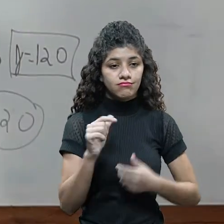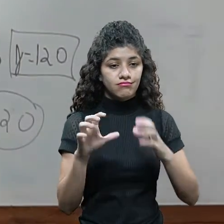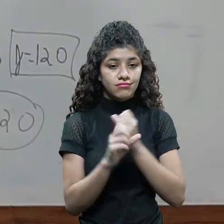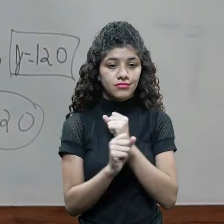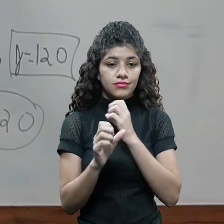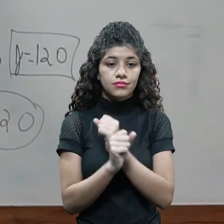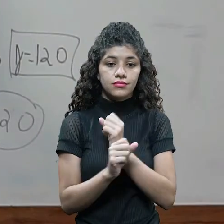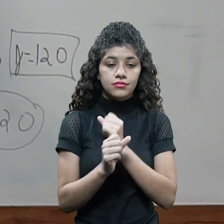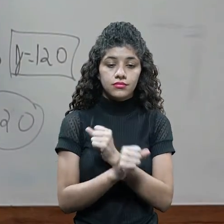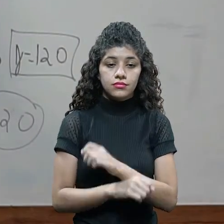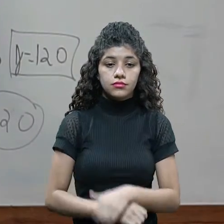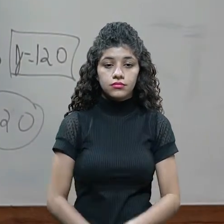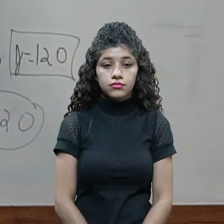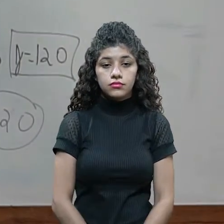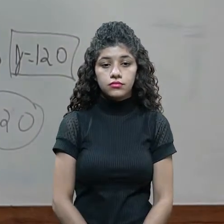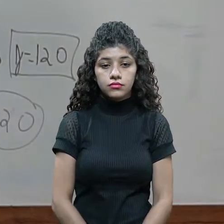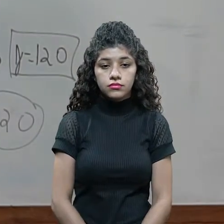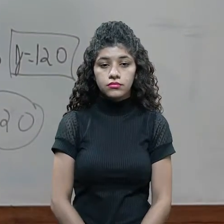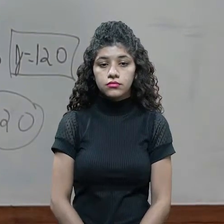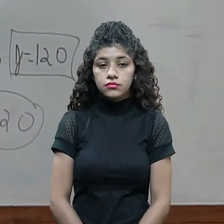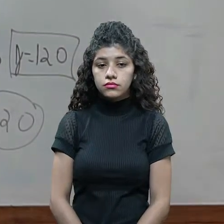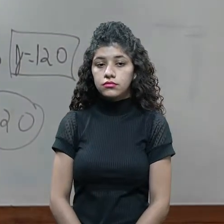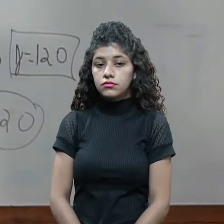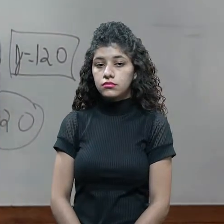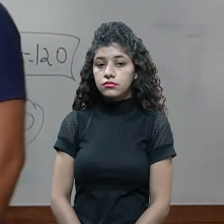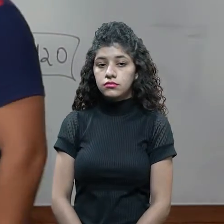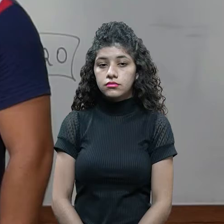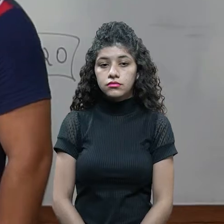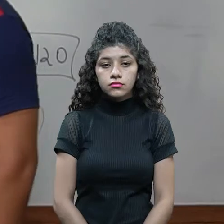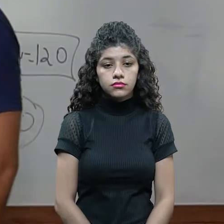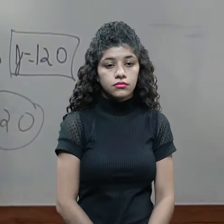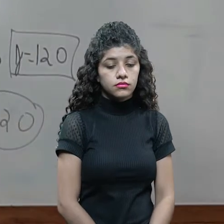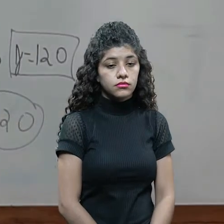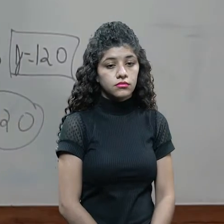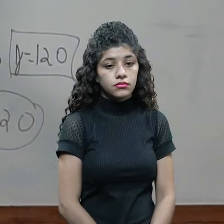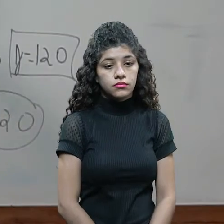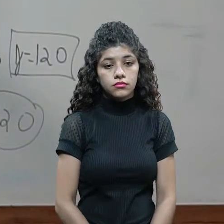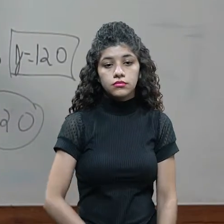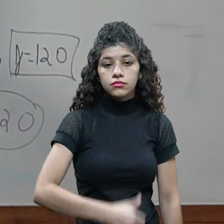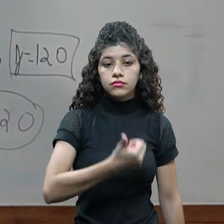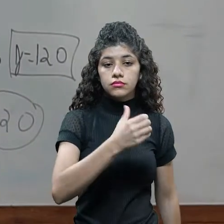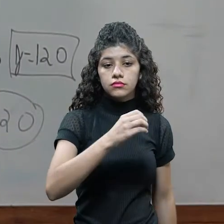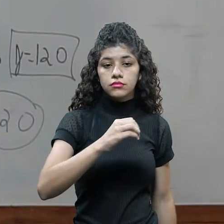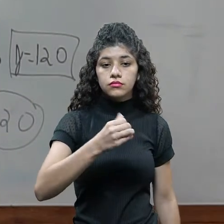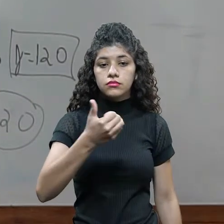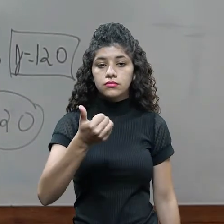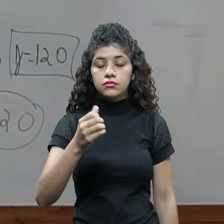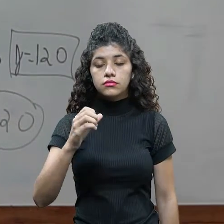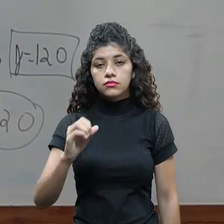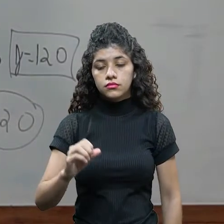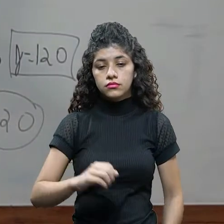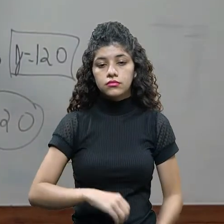cálculo. A vírgula que está aqui, ó, ela vai para cá. Está aqui a minha resposta.